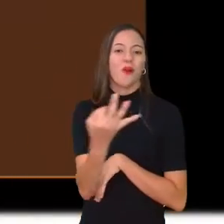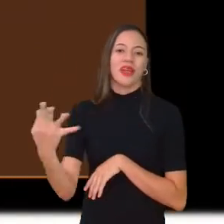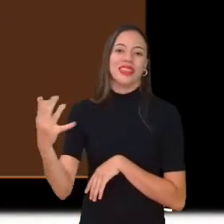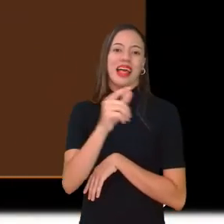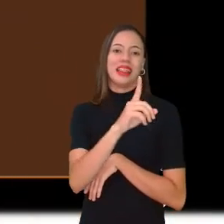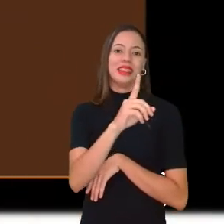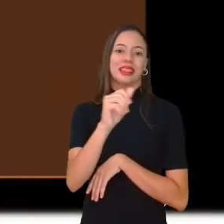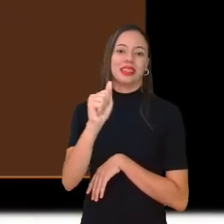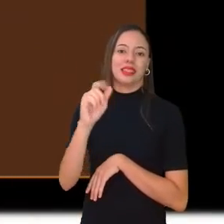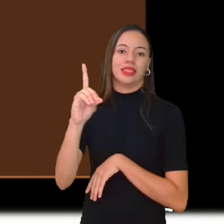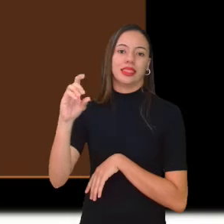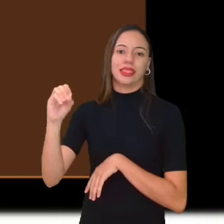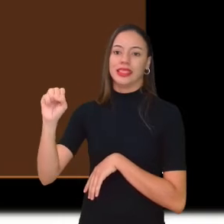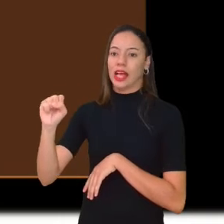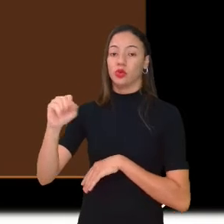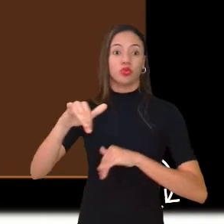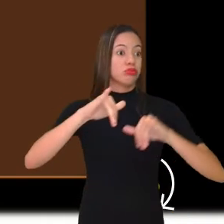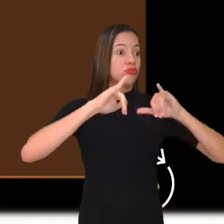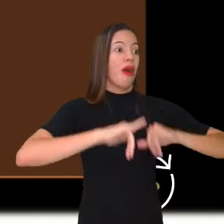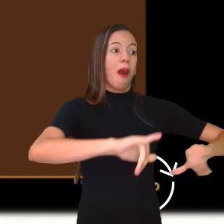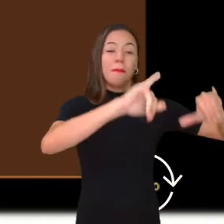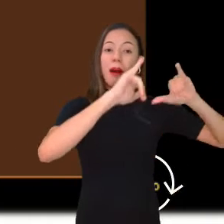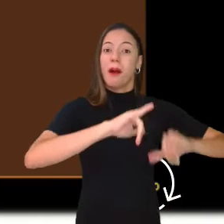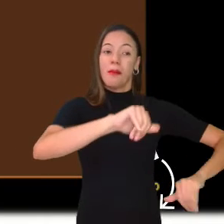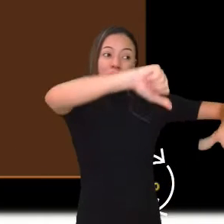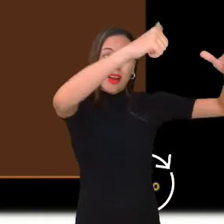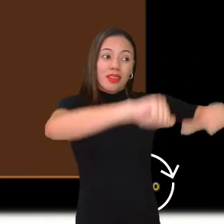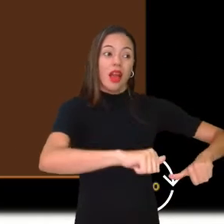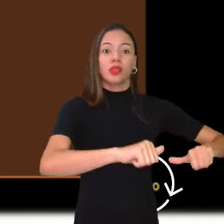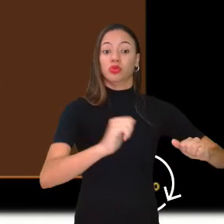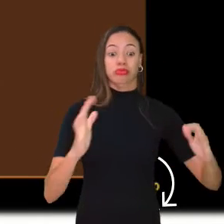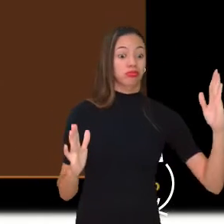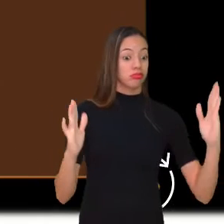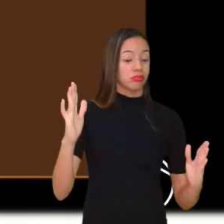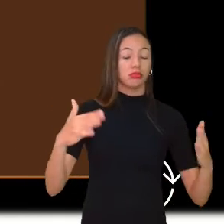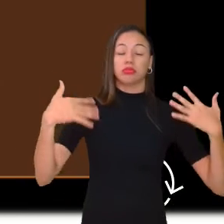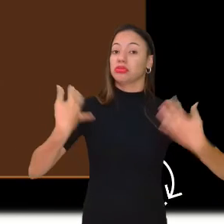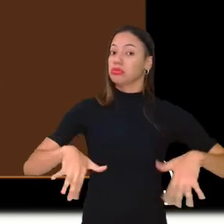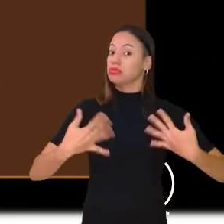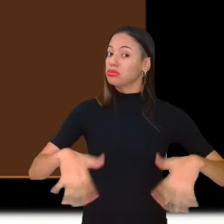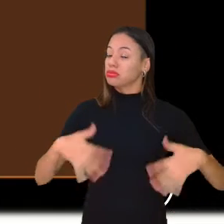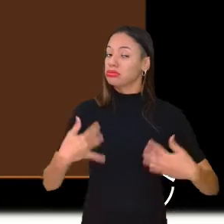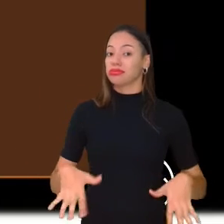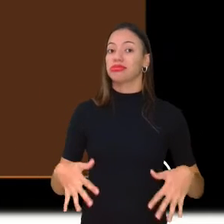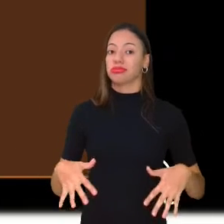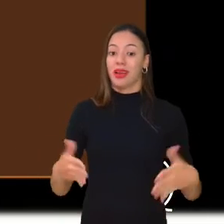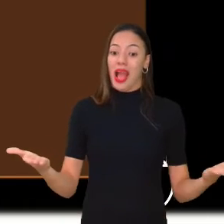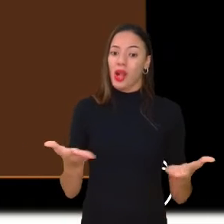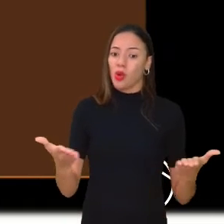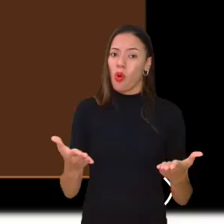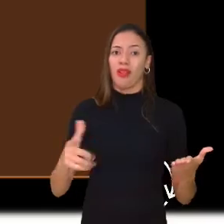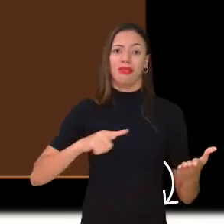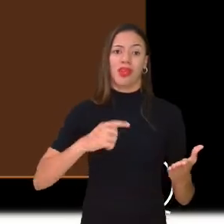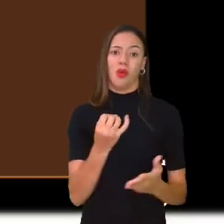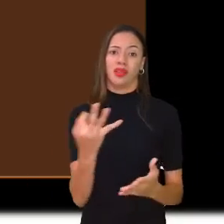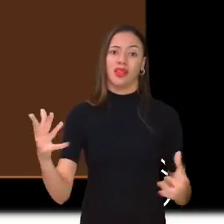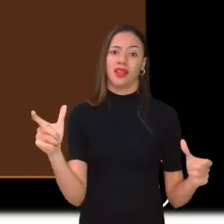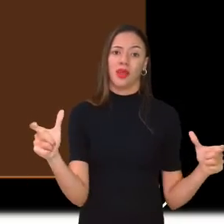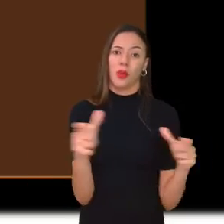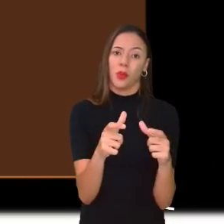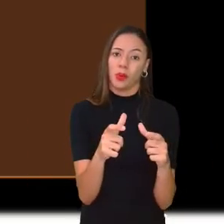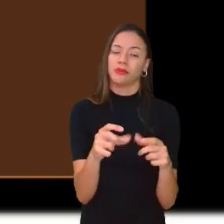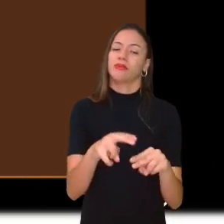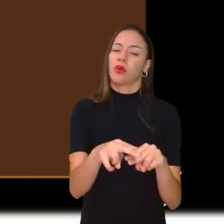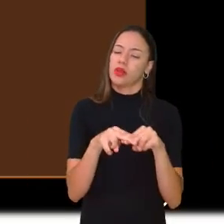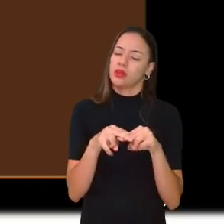dados gerados e processados esse tempo todo, né? E olha que a gente está uma quantidade bem menor do que essa. Então, por isso que